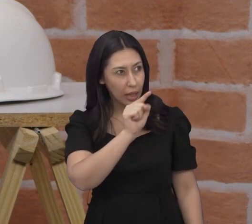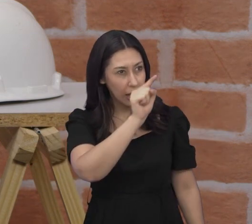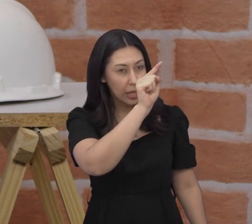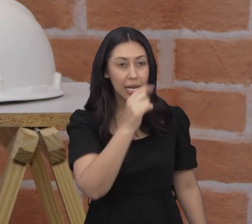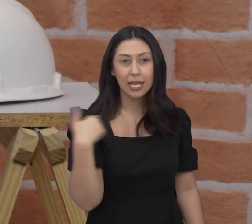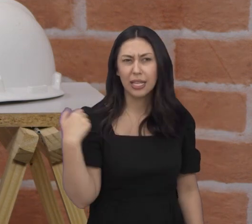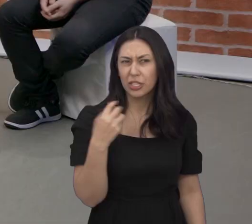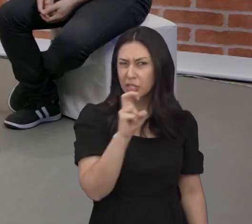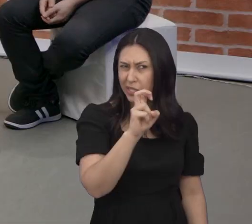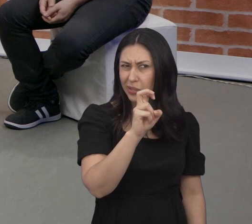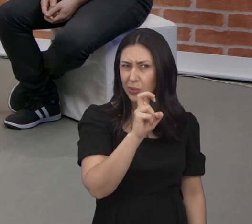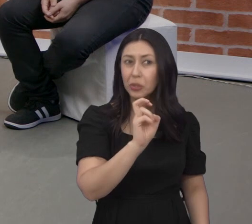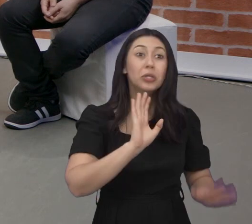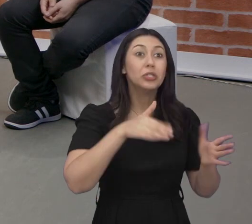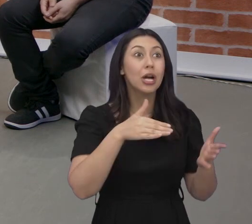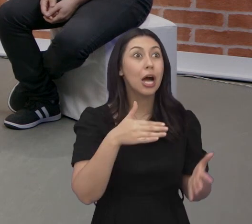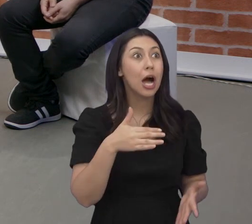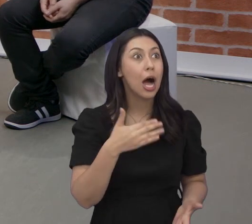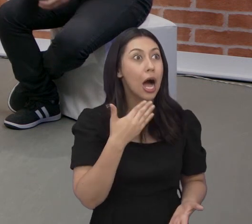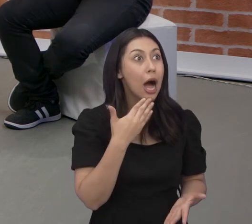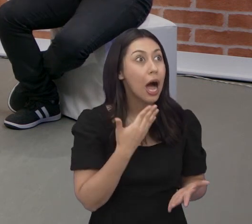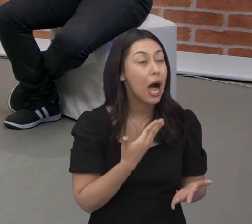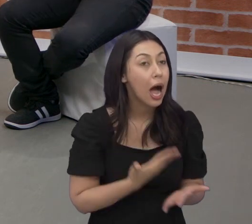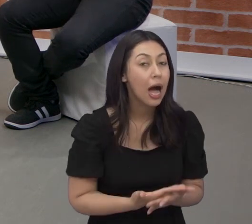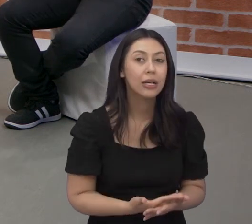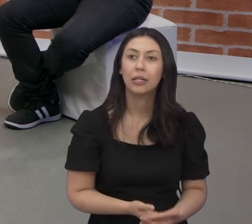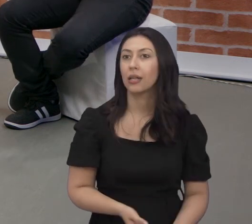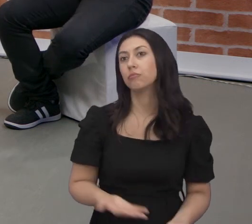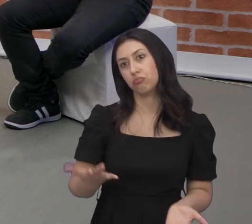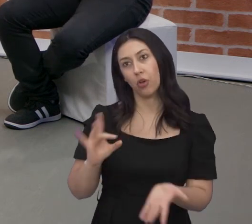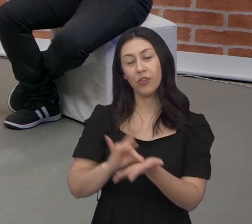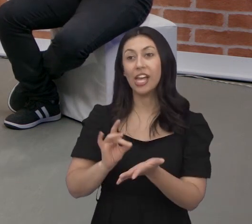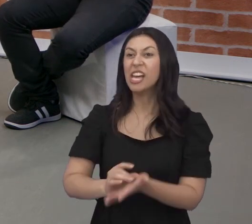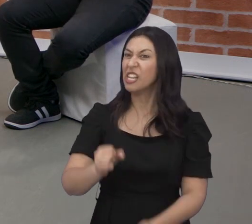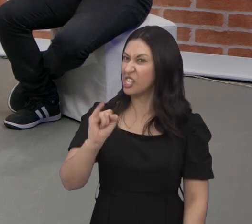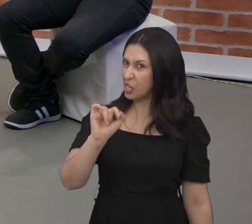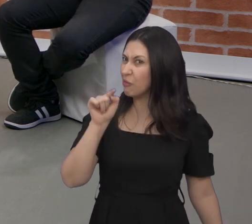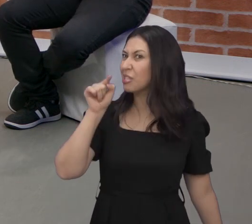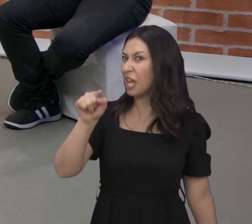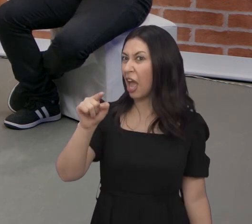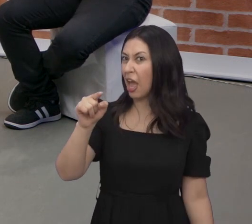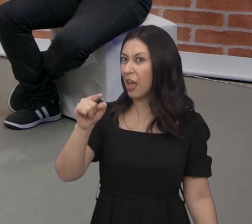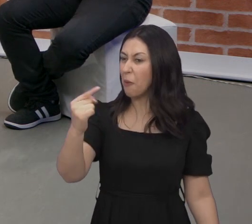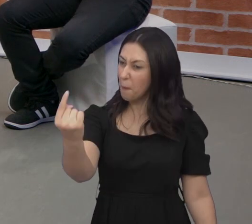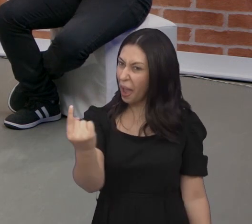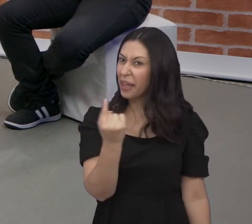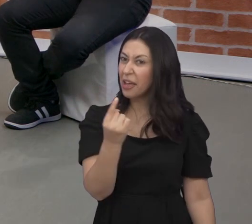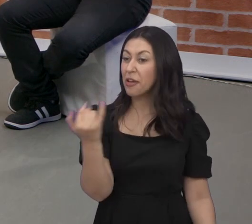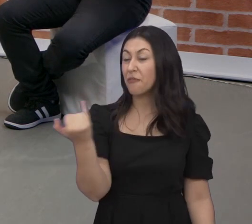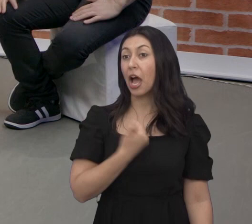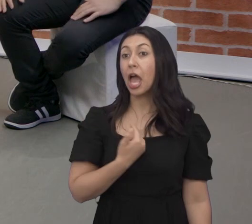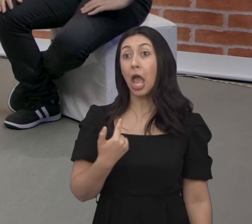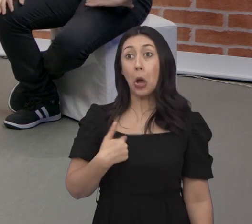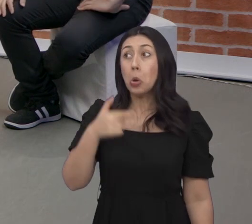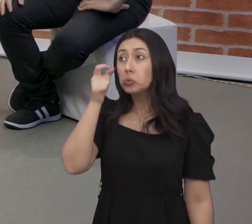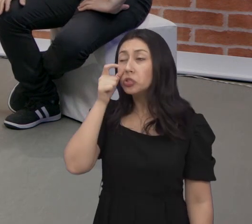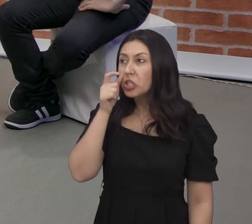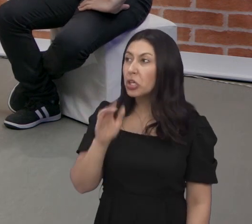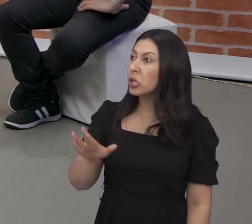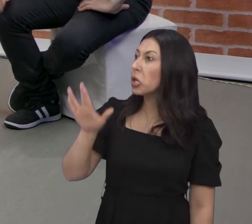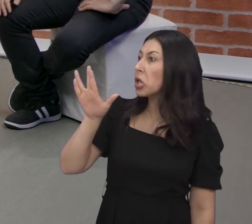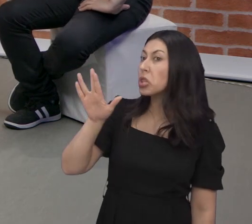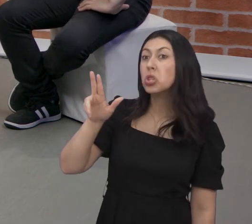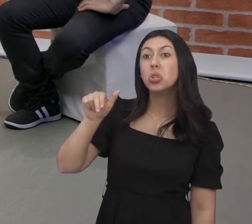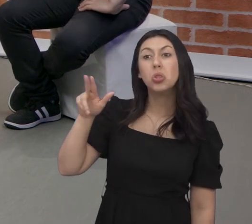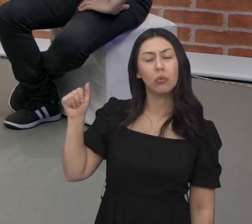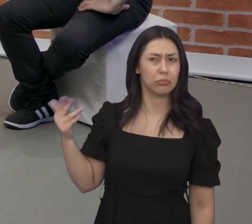idade. Esse é um clássico. E ali já fiquei fascinado que tinha alguma coisa. Fala a verdade, se um ufólogo viesse aqui e falasse que nunca assistiu ET, uma coisa